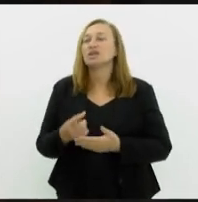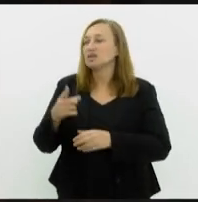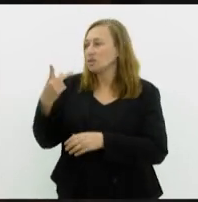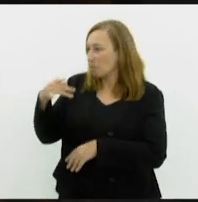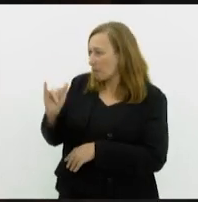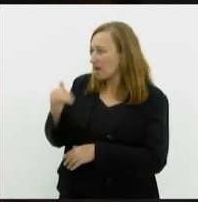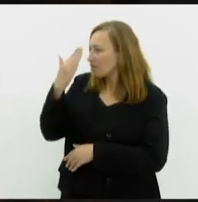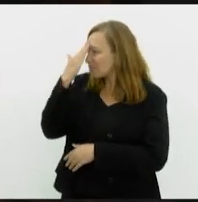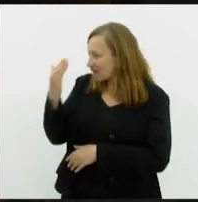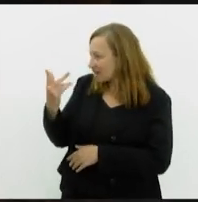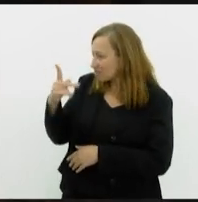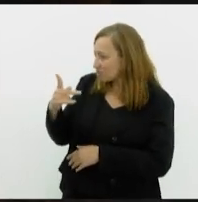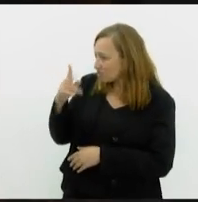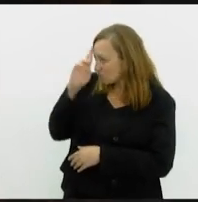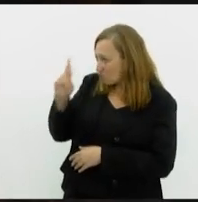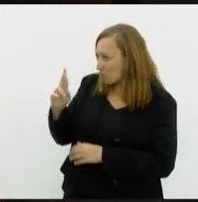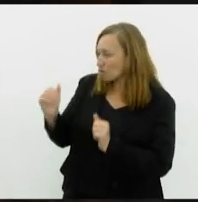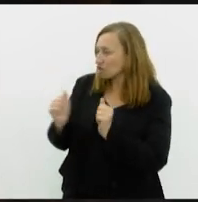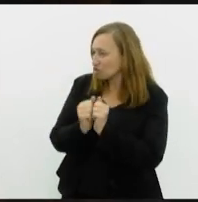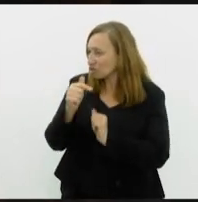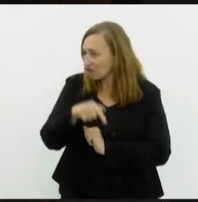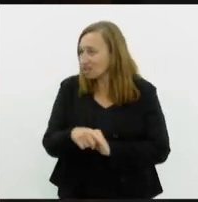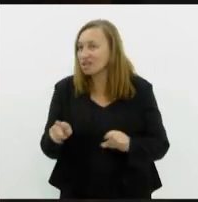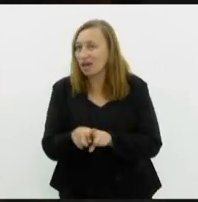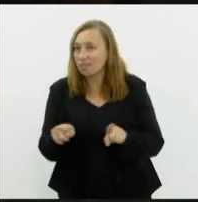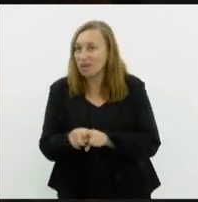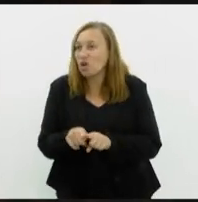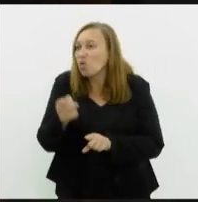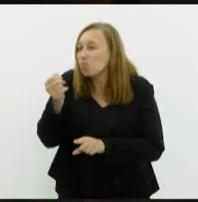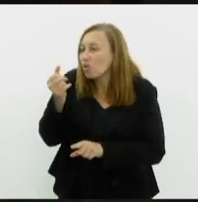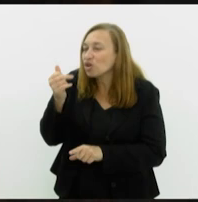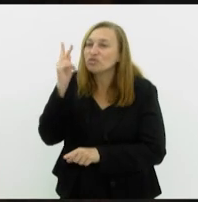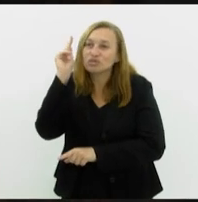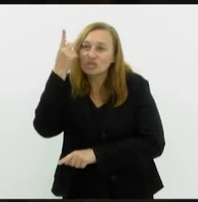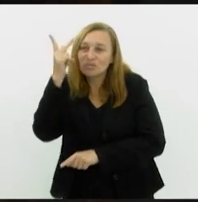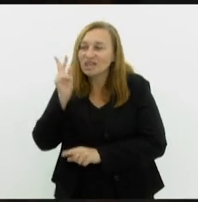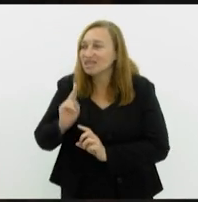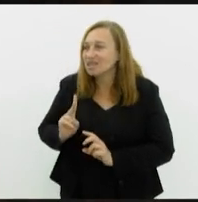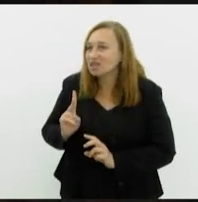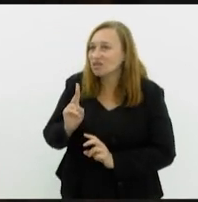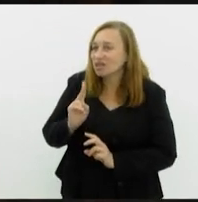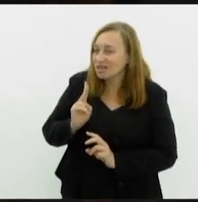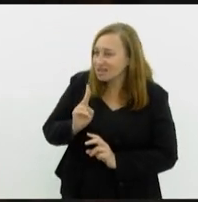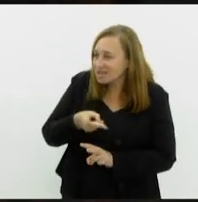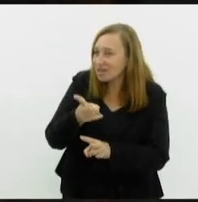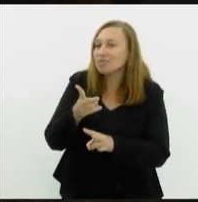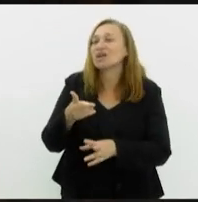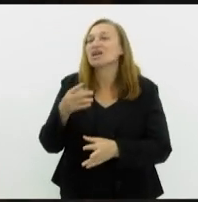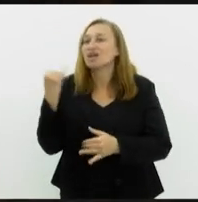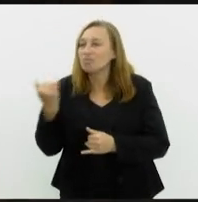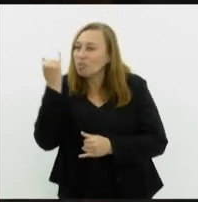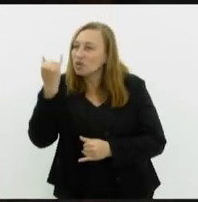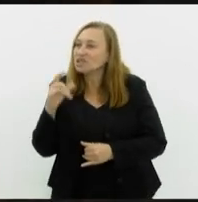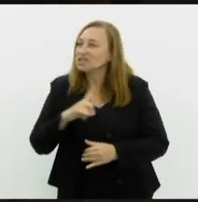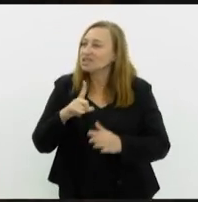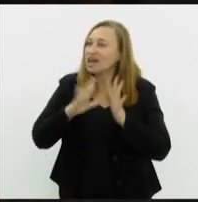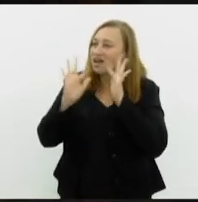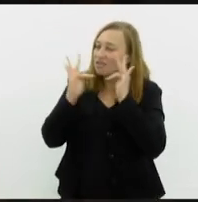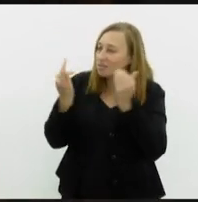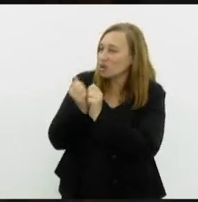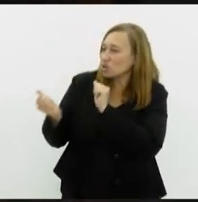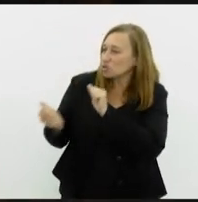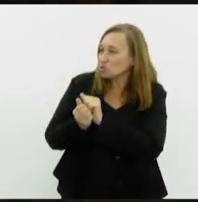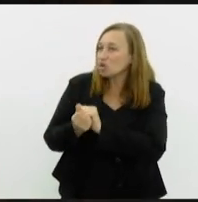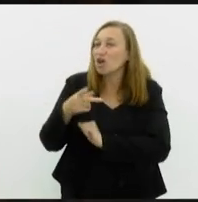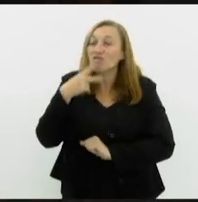muito obrigado por o senhor estar aqui presente conosco, trazendo um pouquinho da sua experiência sempre, muito, muito importante a gente ter a família do lado. E